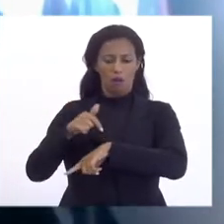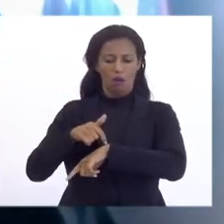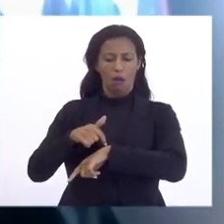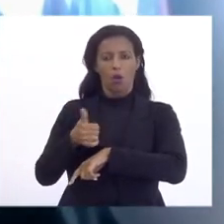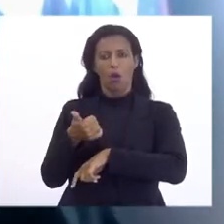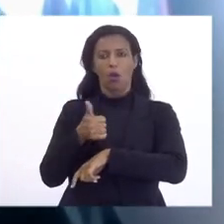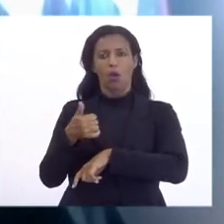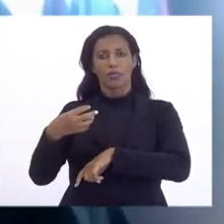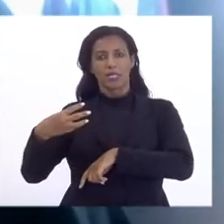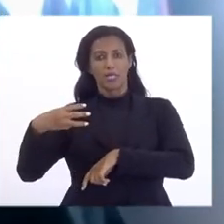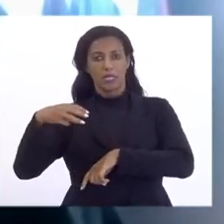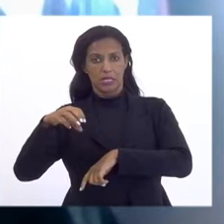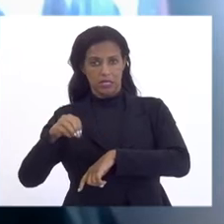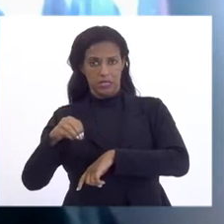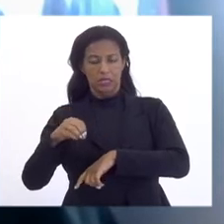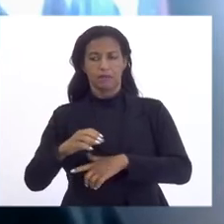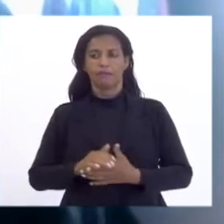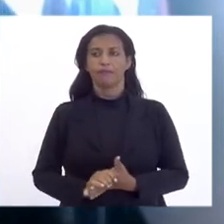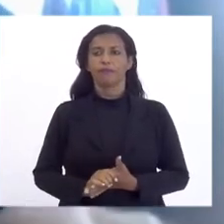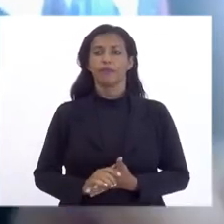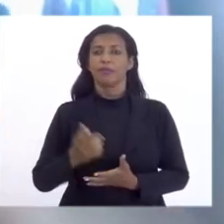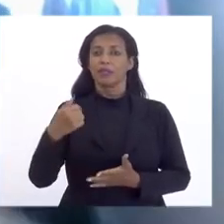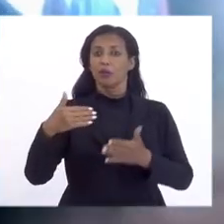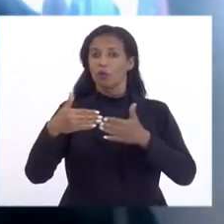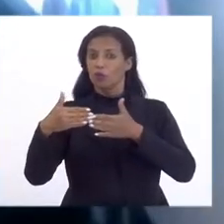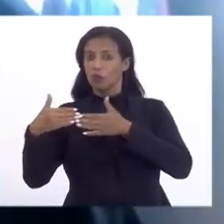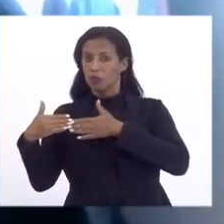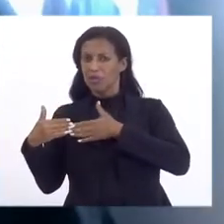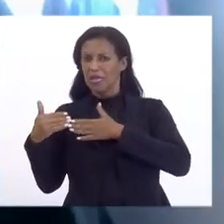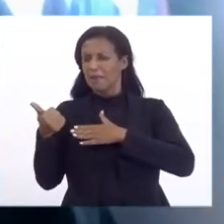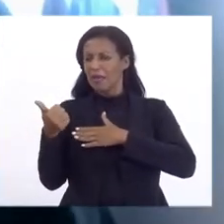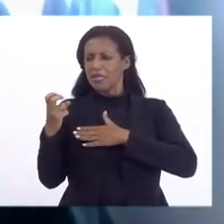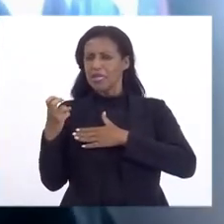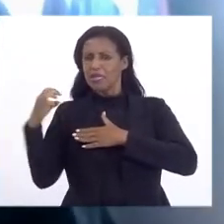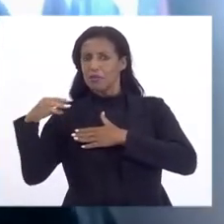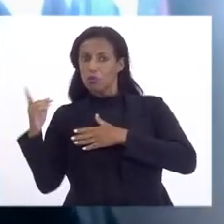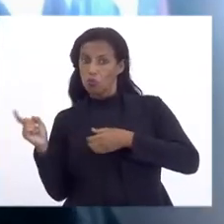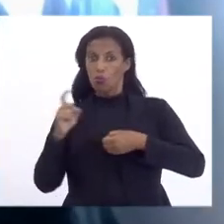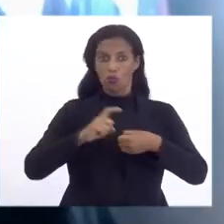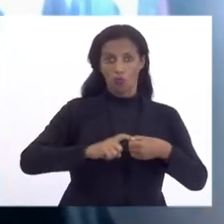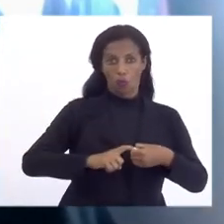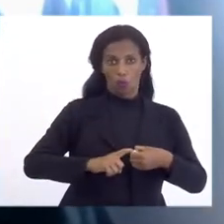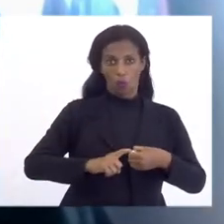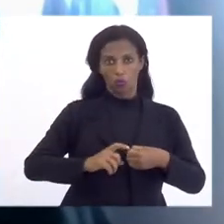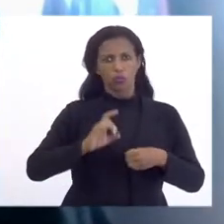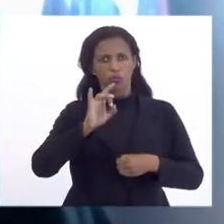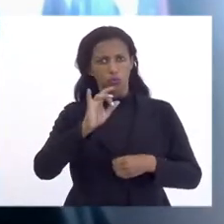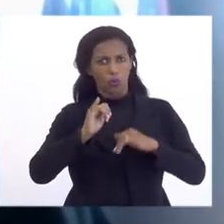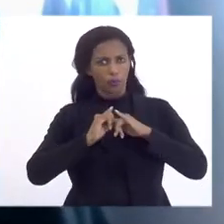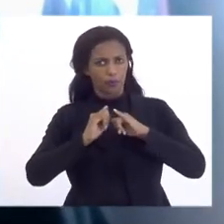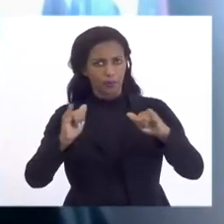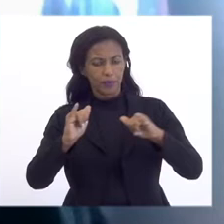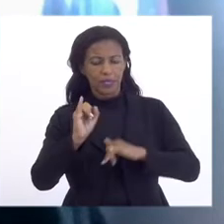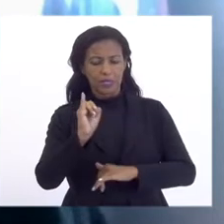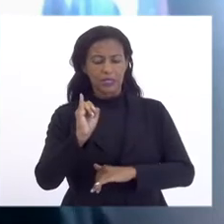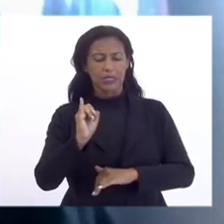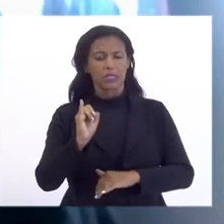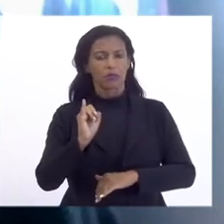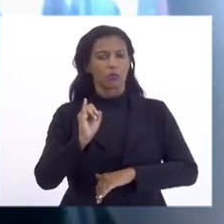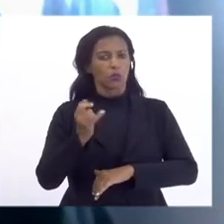por Skype. Então, eu vou ter que ausentar, mas 15 minutos depois eu volto. Então, só para dizer, se a gente não